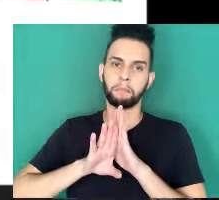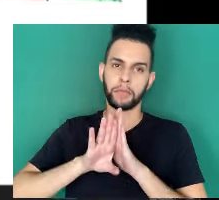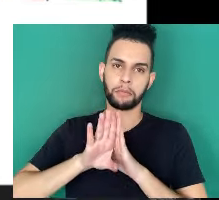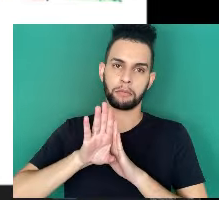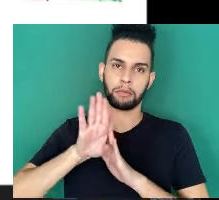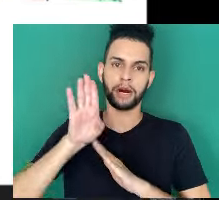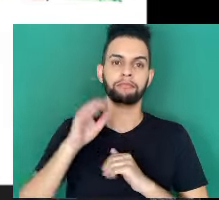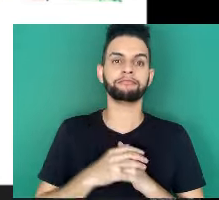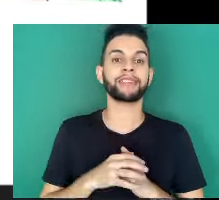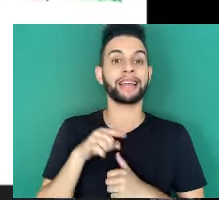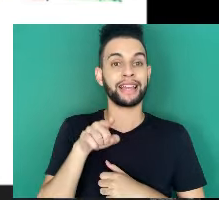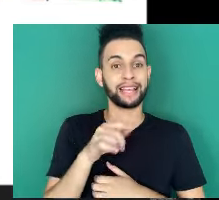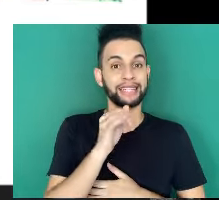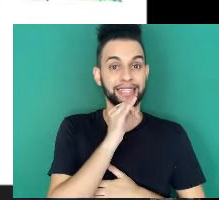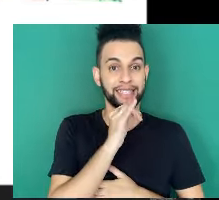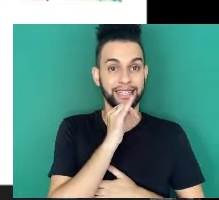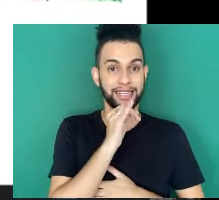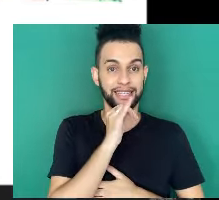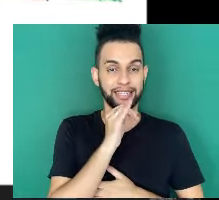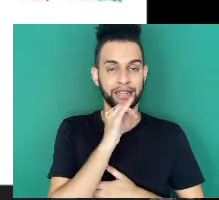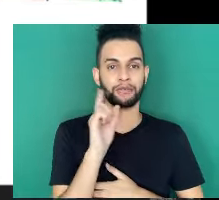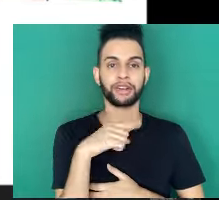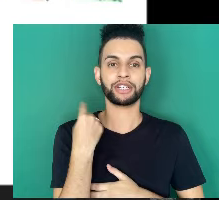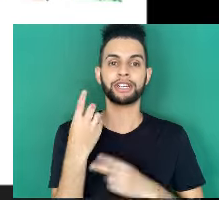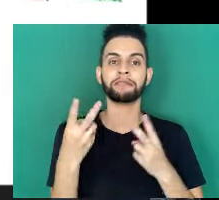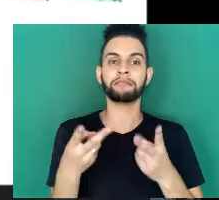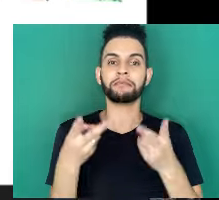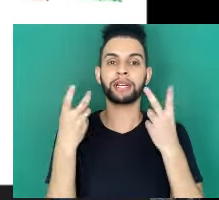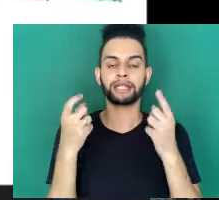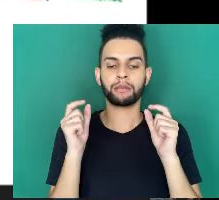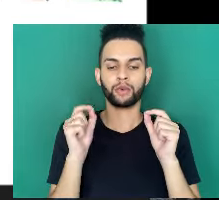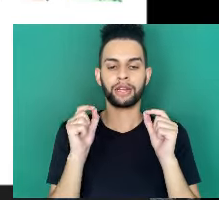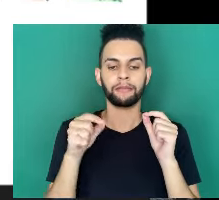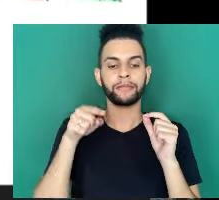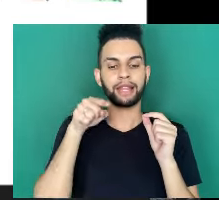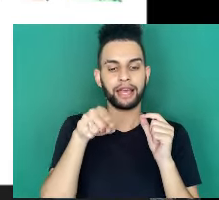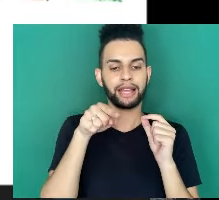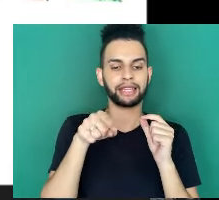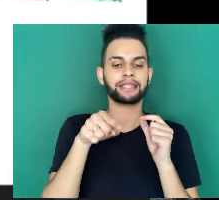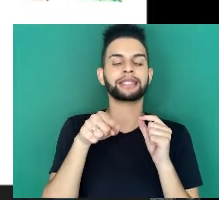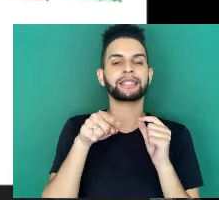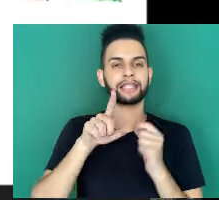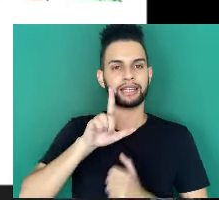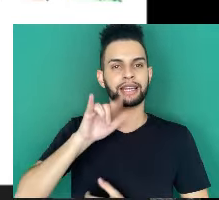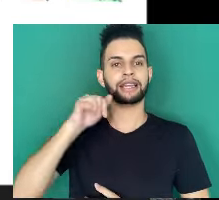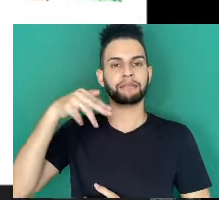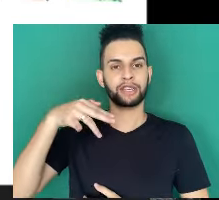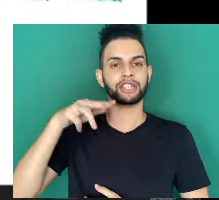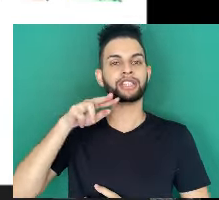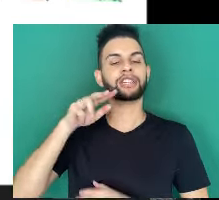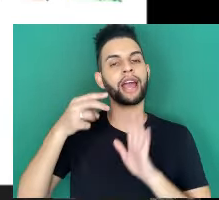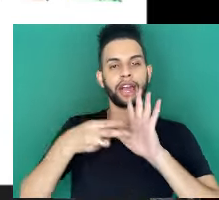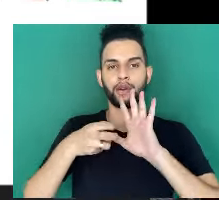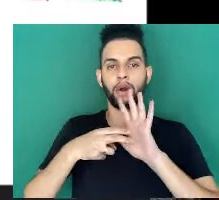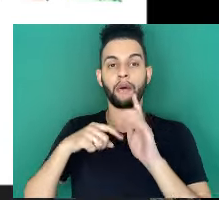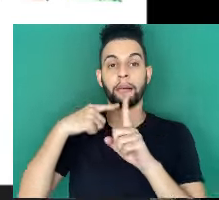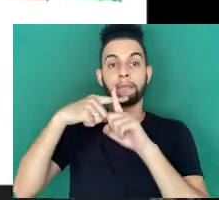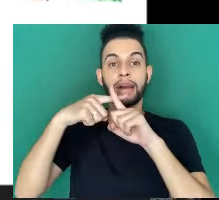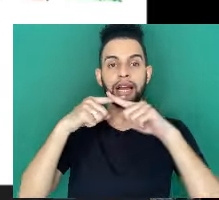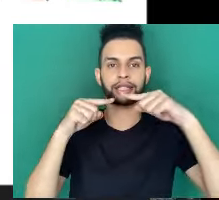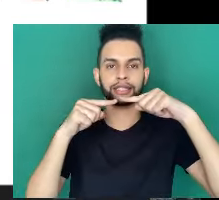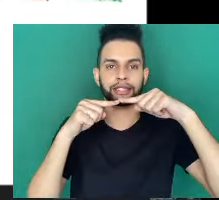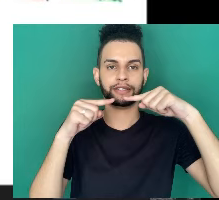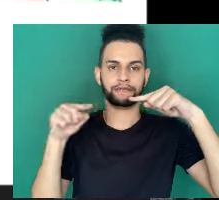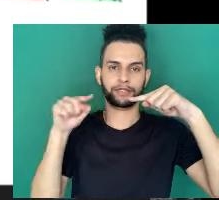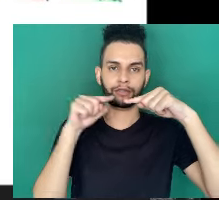Neste caso, nós vamos dizer que esse limite vai ser igual a mais infinito. Então, o que